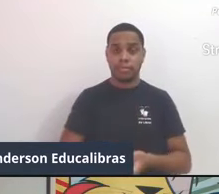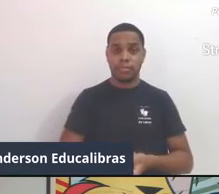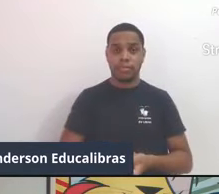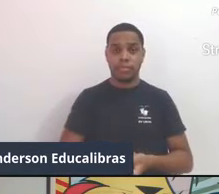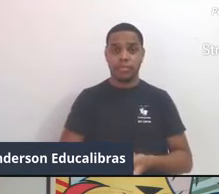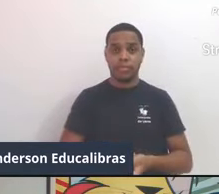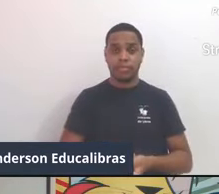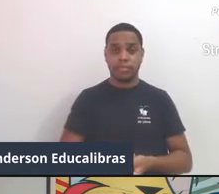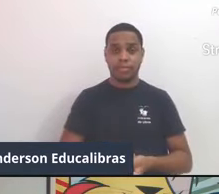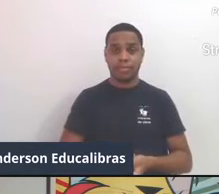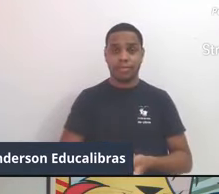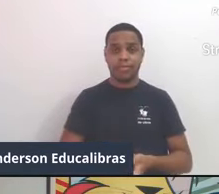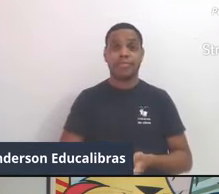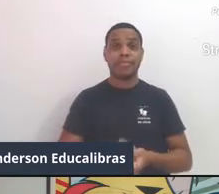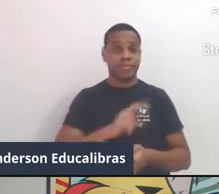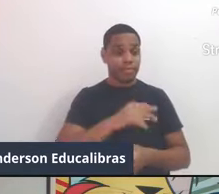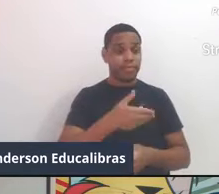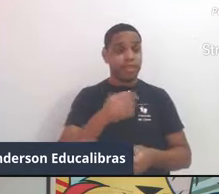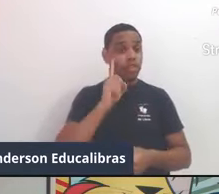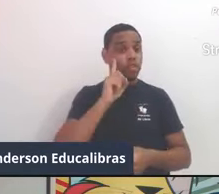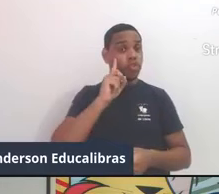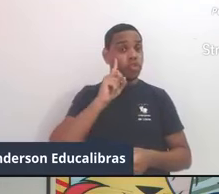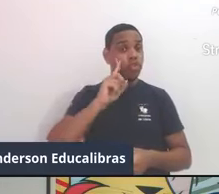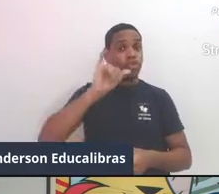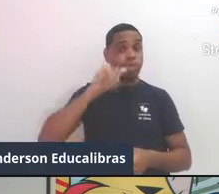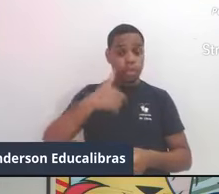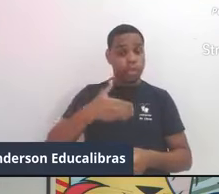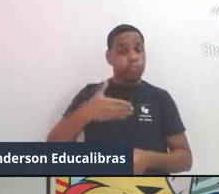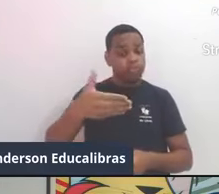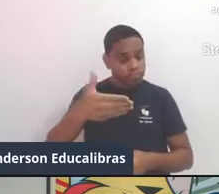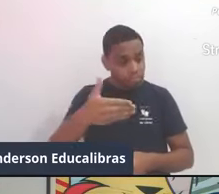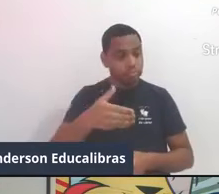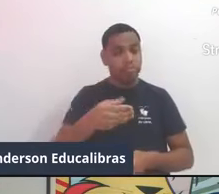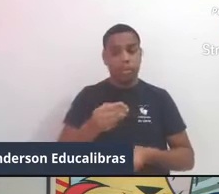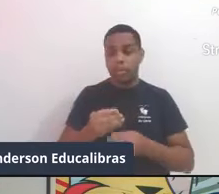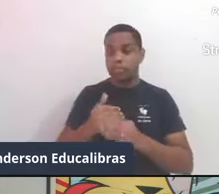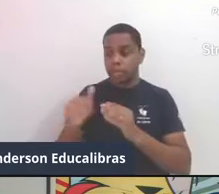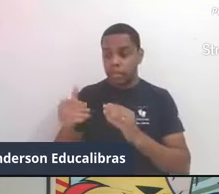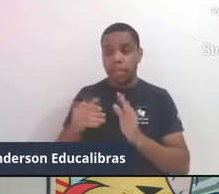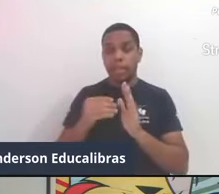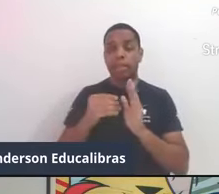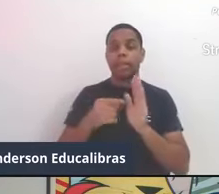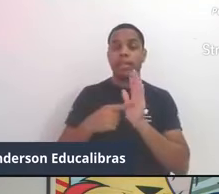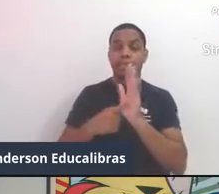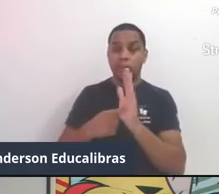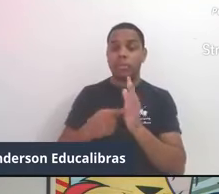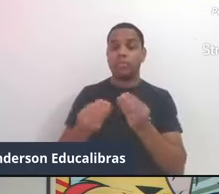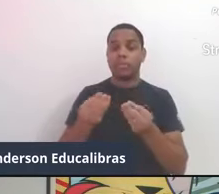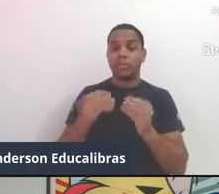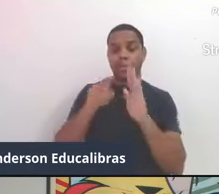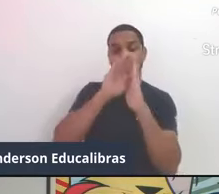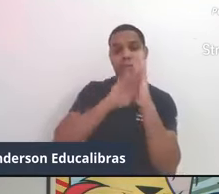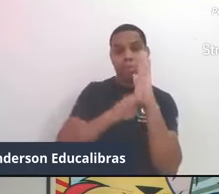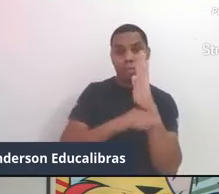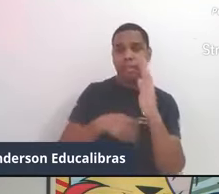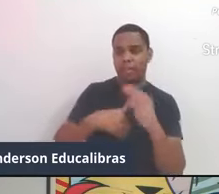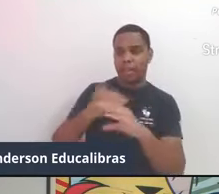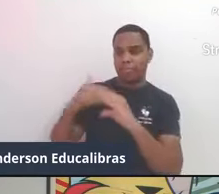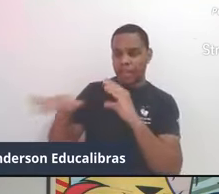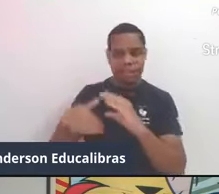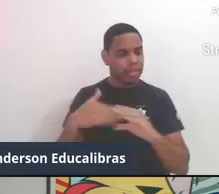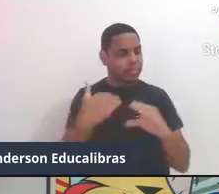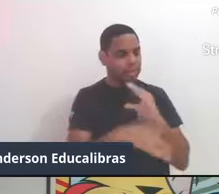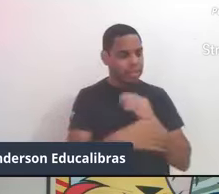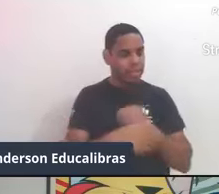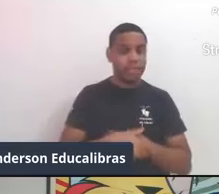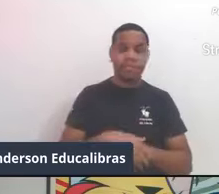vocês vão estar recebendo nos próximos dias claro. A apresentação da nossa programação. Olha,